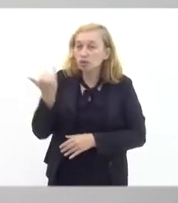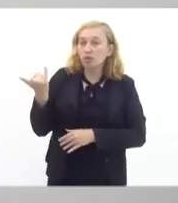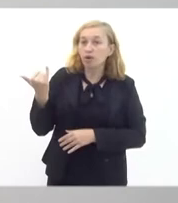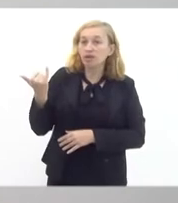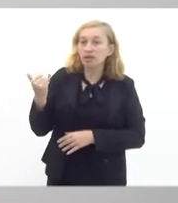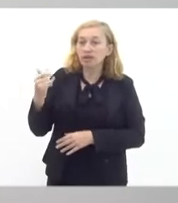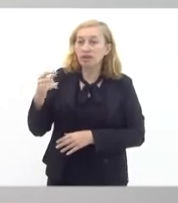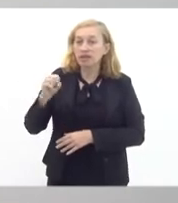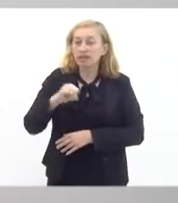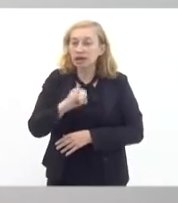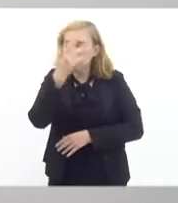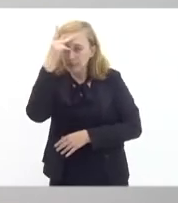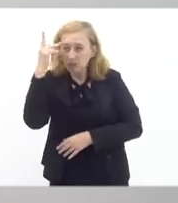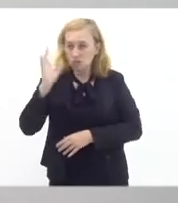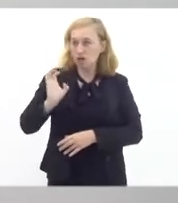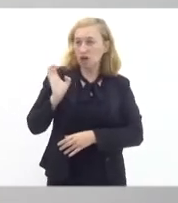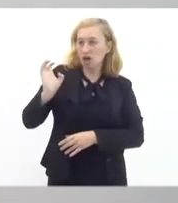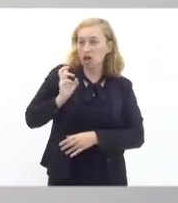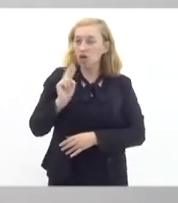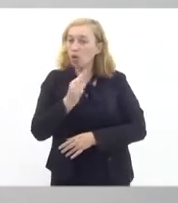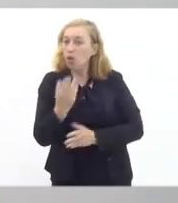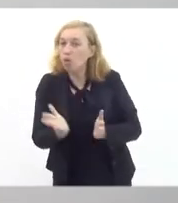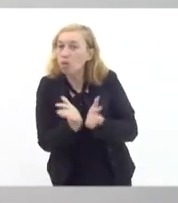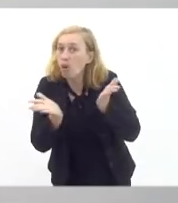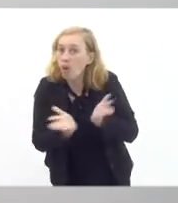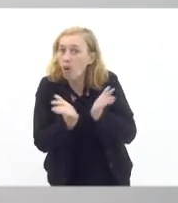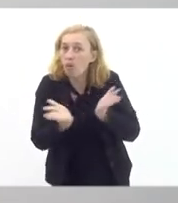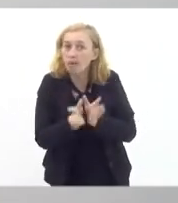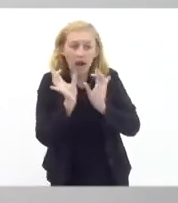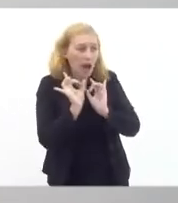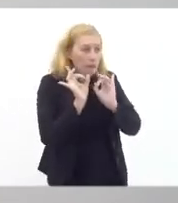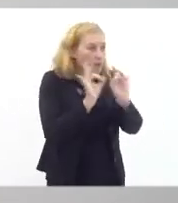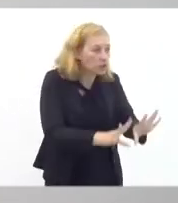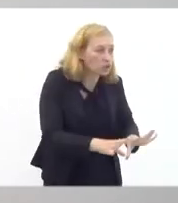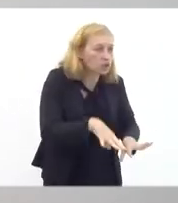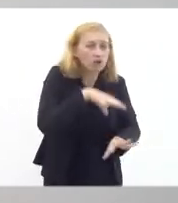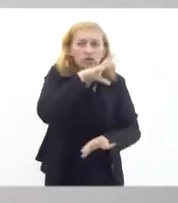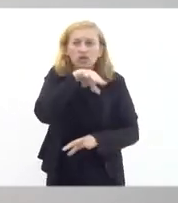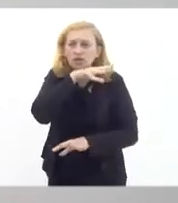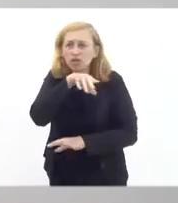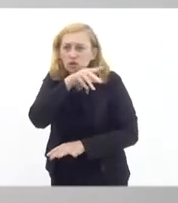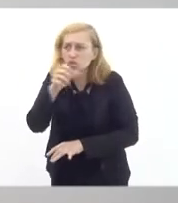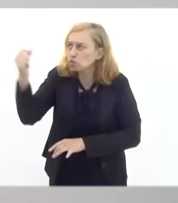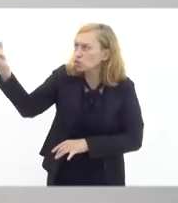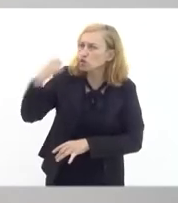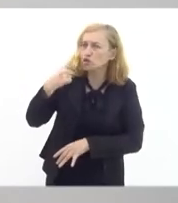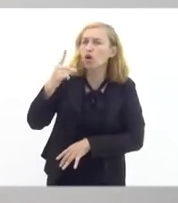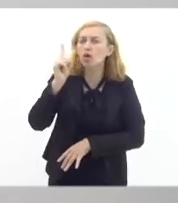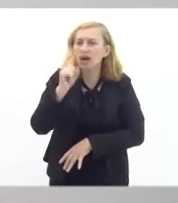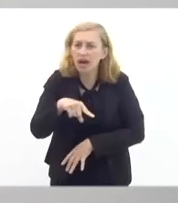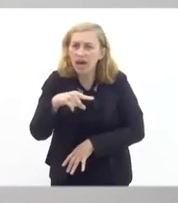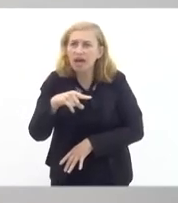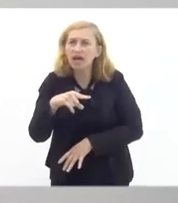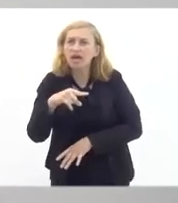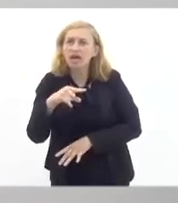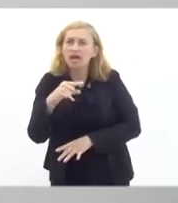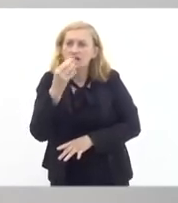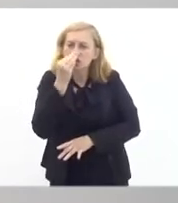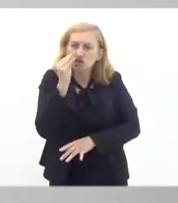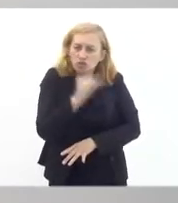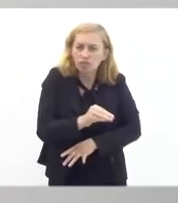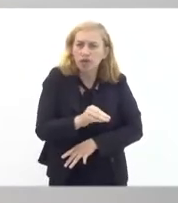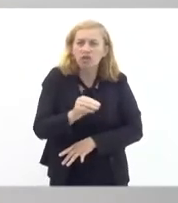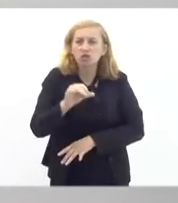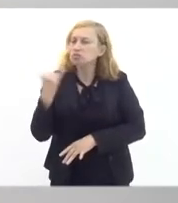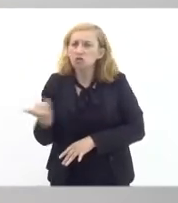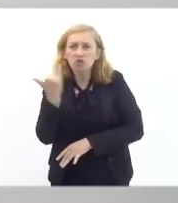um cachorrinho, vai para a rua, deixa na varanda torrando no sol. É maus tratos. Não importa se